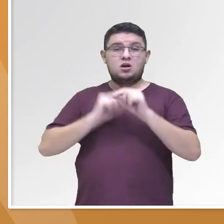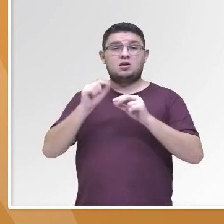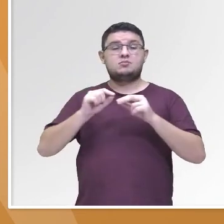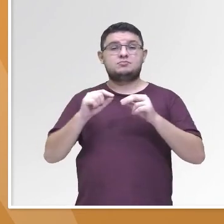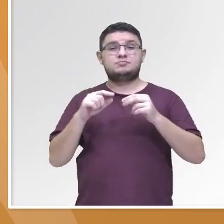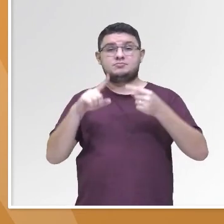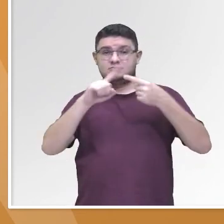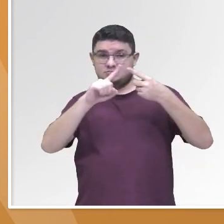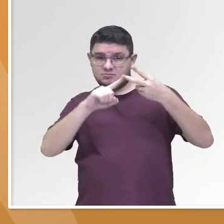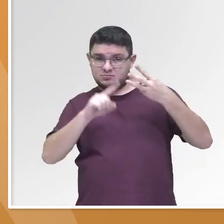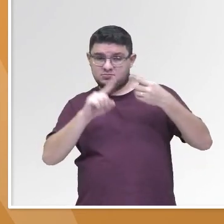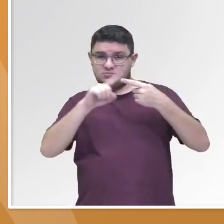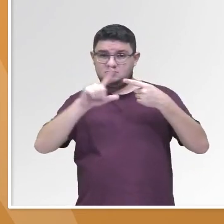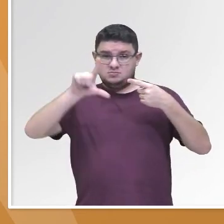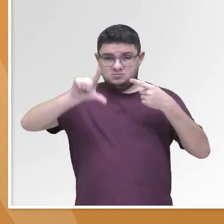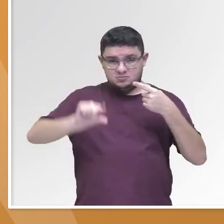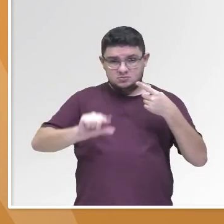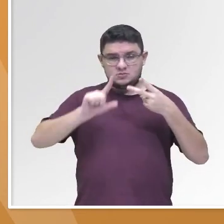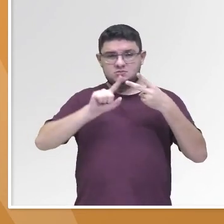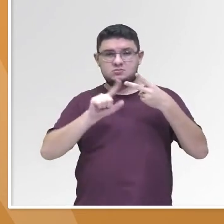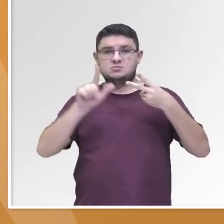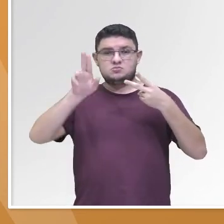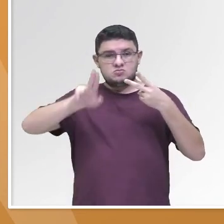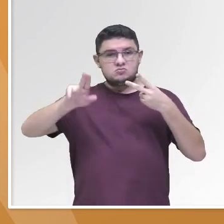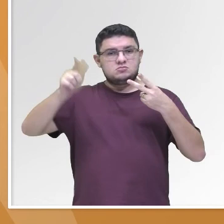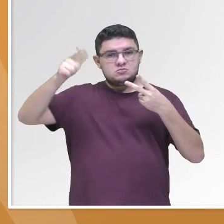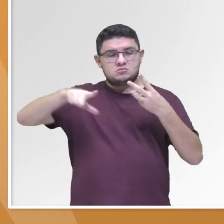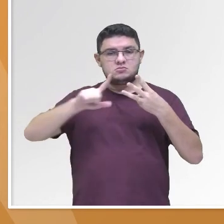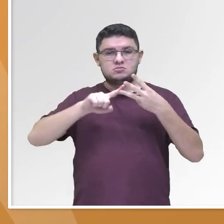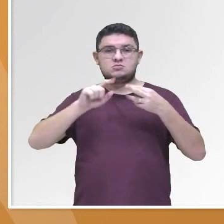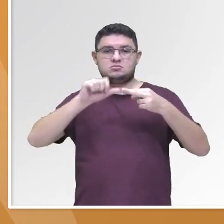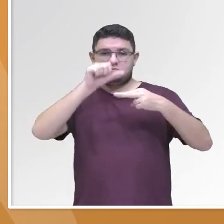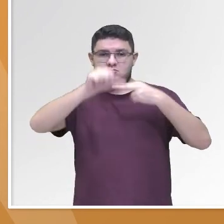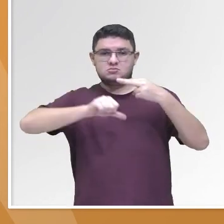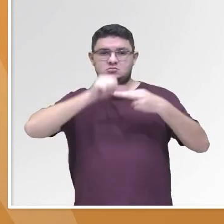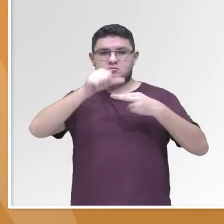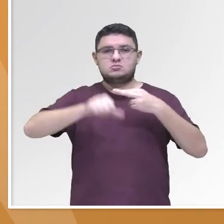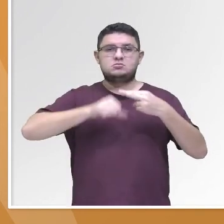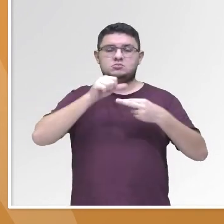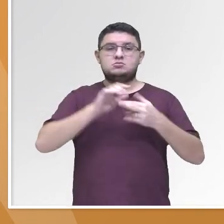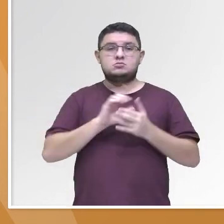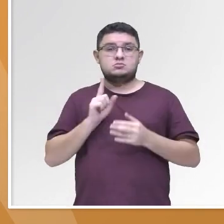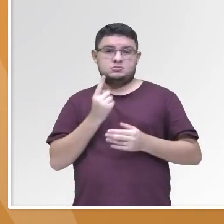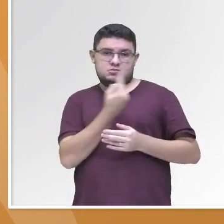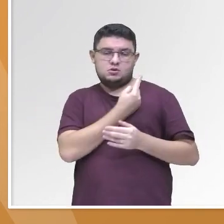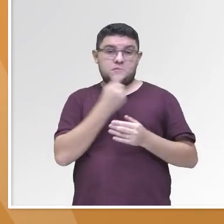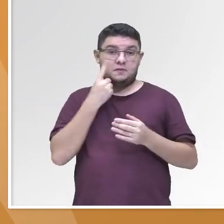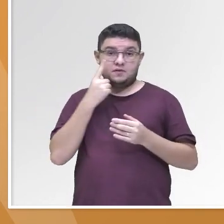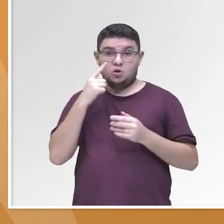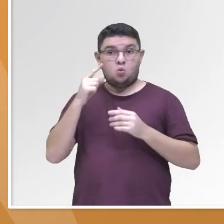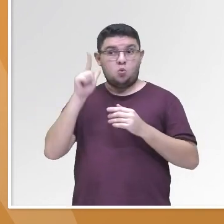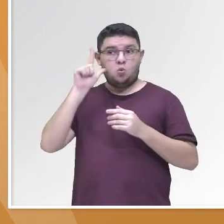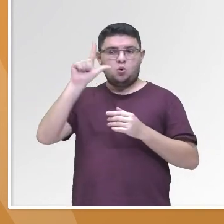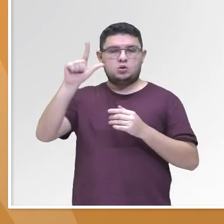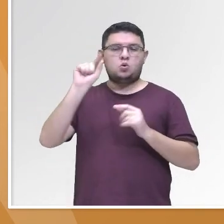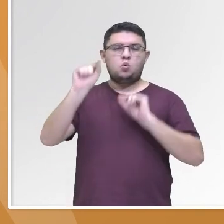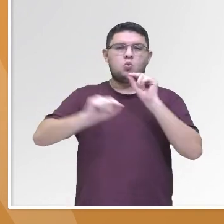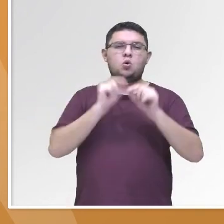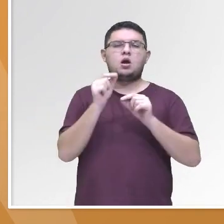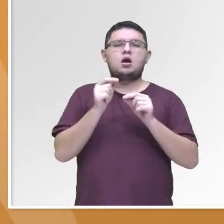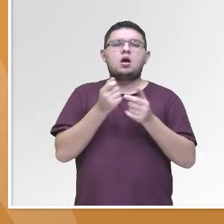né? A redução, a reutilização e a reciclagem, né? Para a gente alcançar aí um consumo